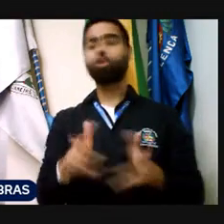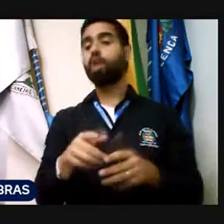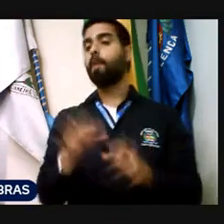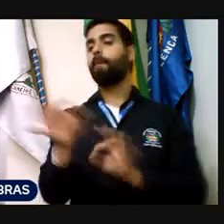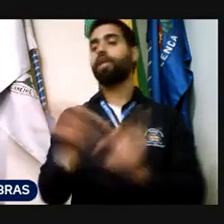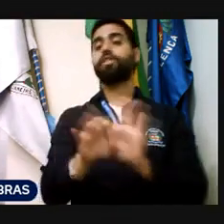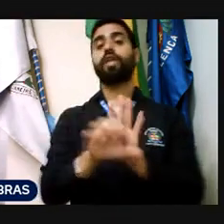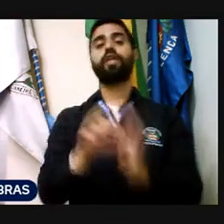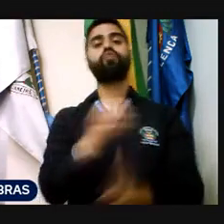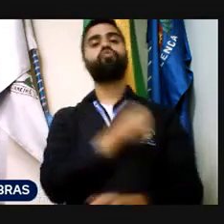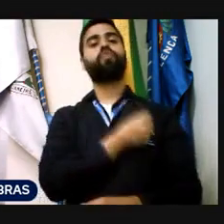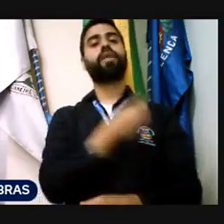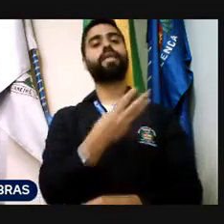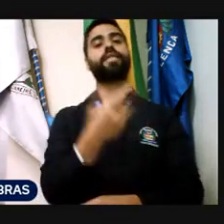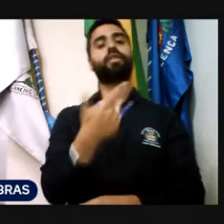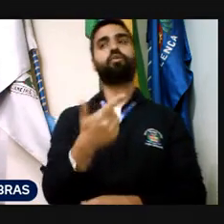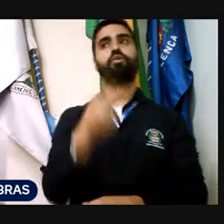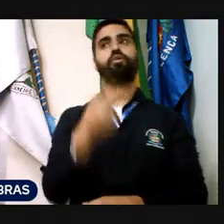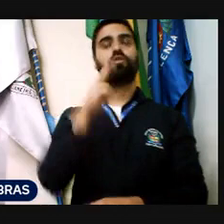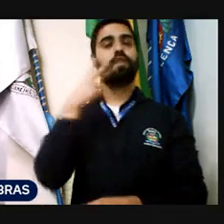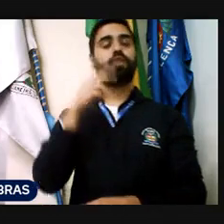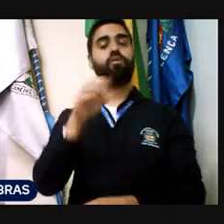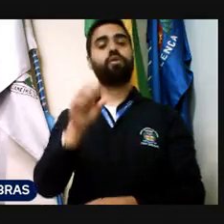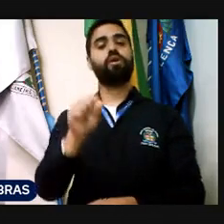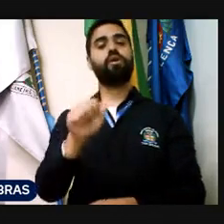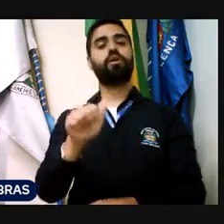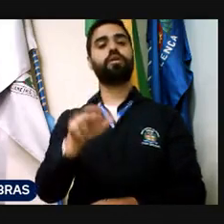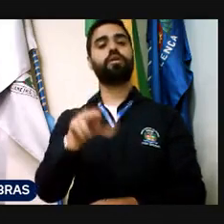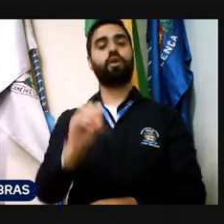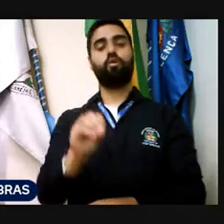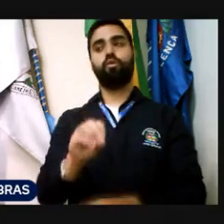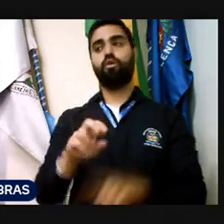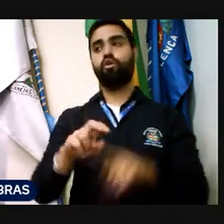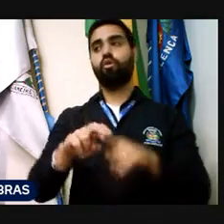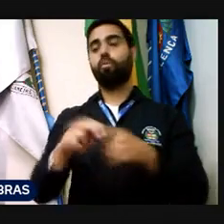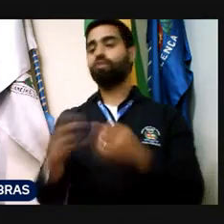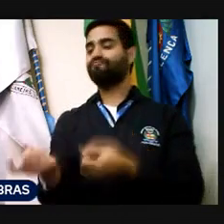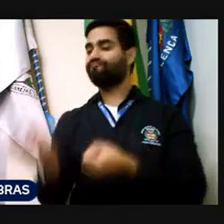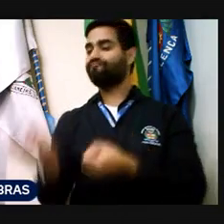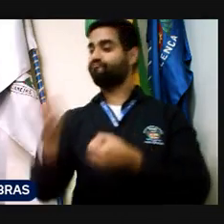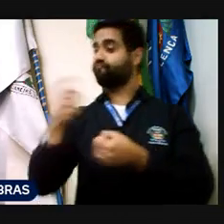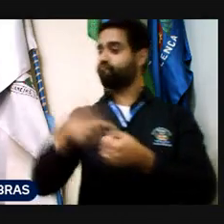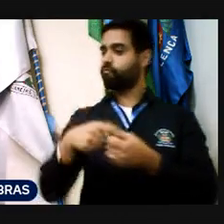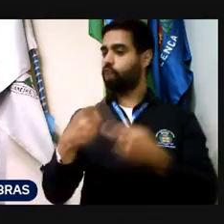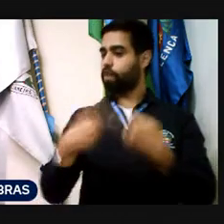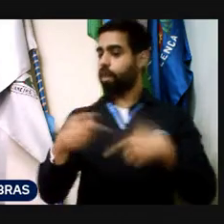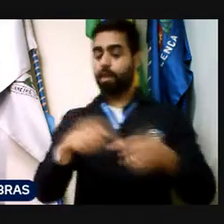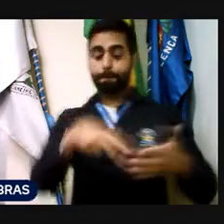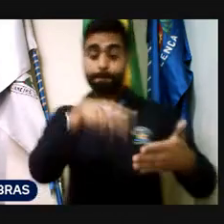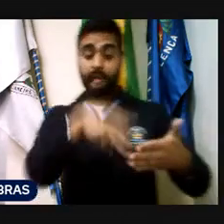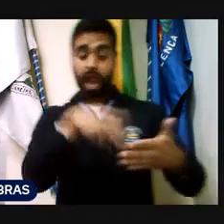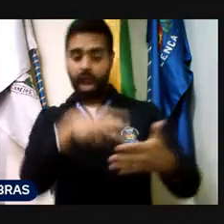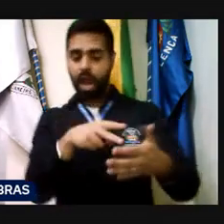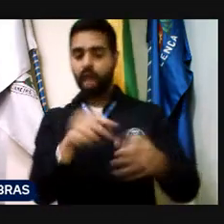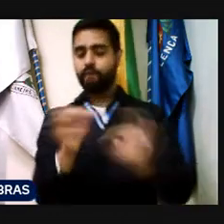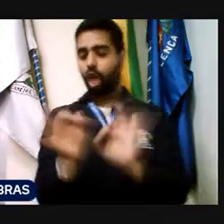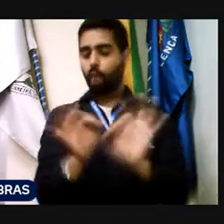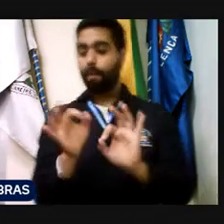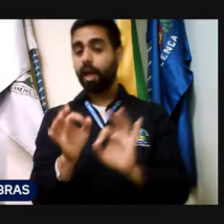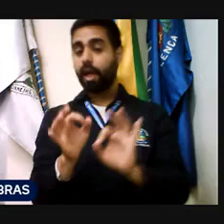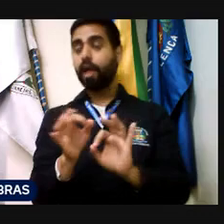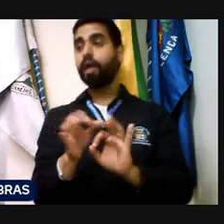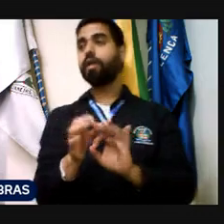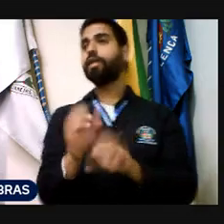número 32, de autoria do vereador Saulo Correia. Assim, devolvo a matéria ao necessário reexame dessa Igreja Casa de Leis,